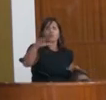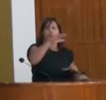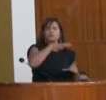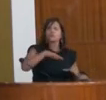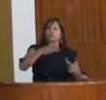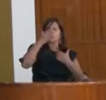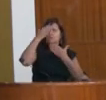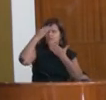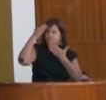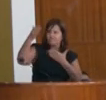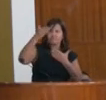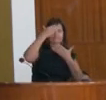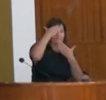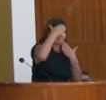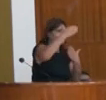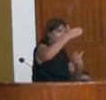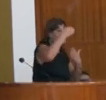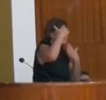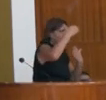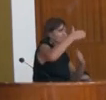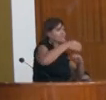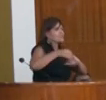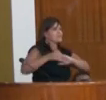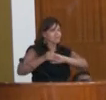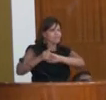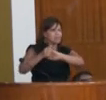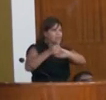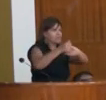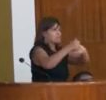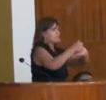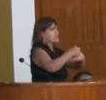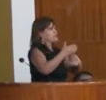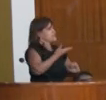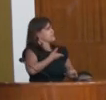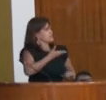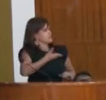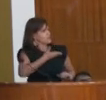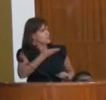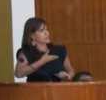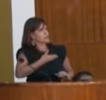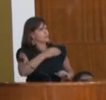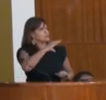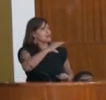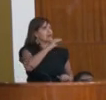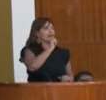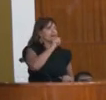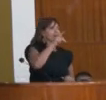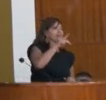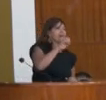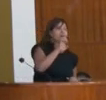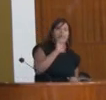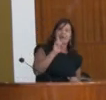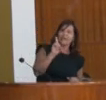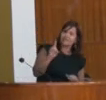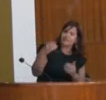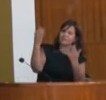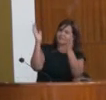aqui que estão aqui, e um cumprimento especial aos meus amigos e amigas da CAPED, do CAPED, que estão aqui.